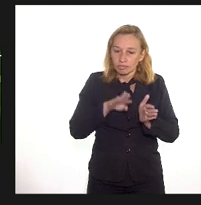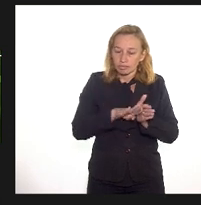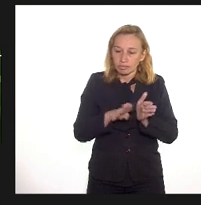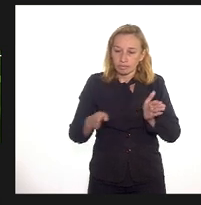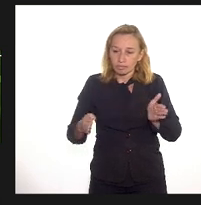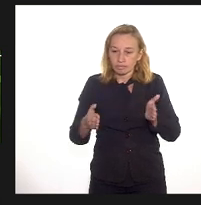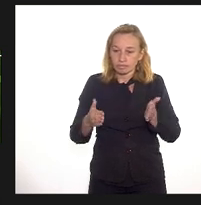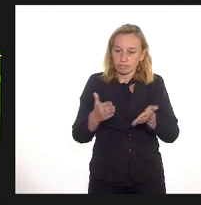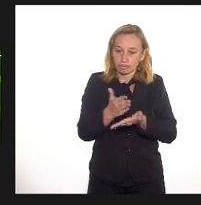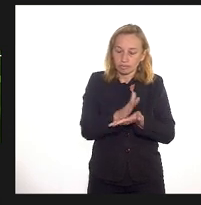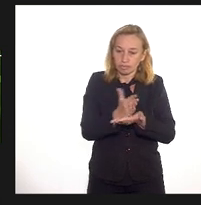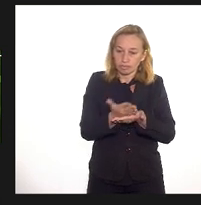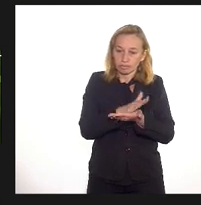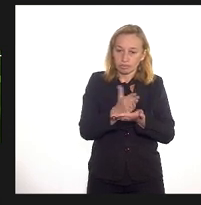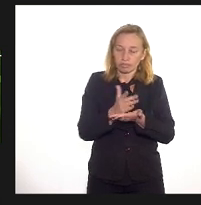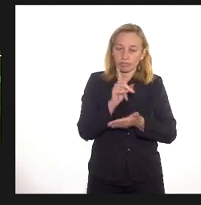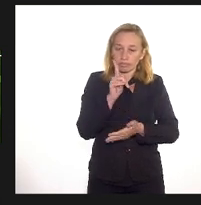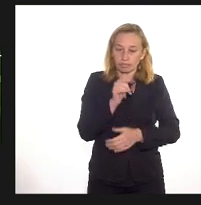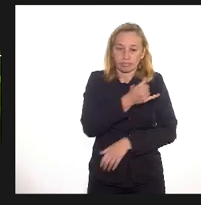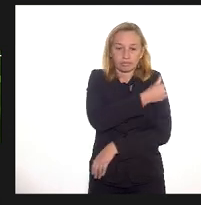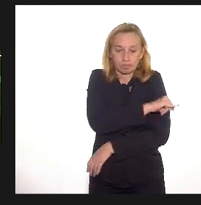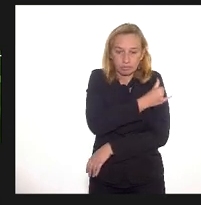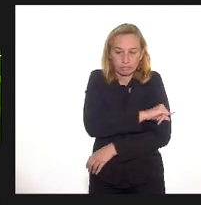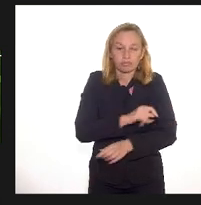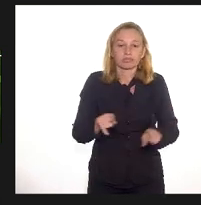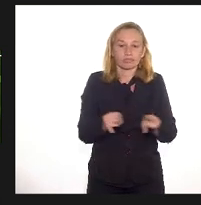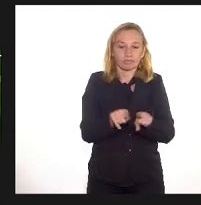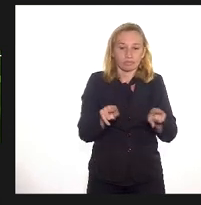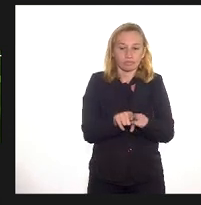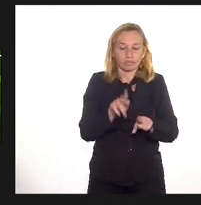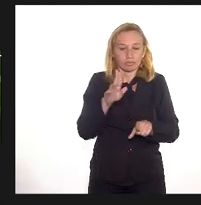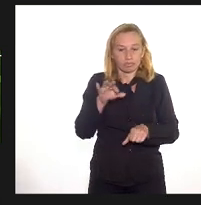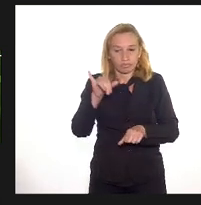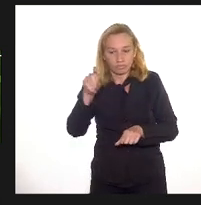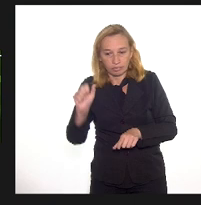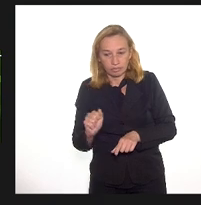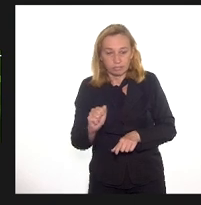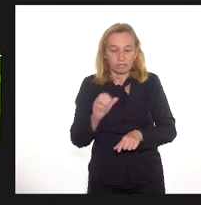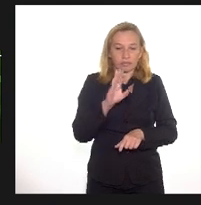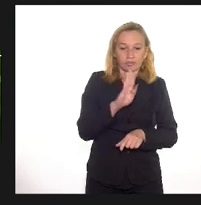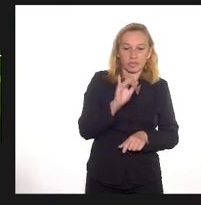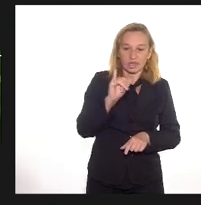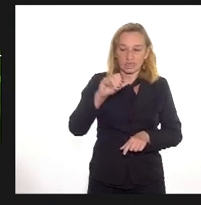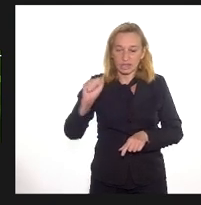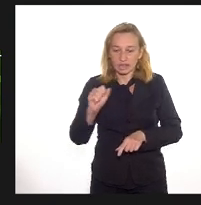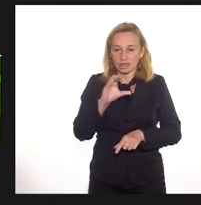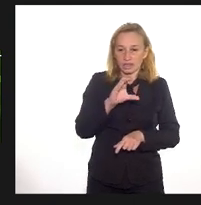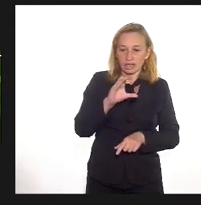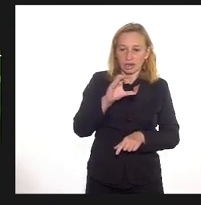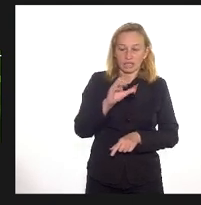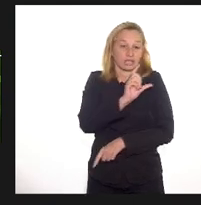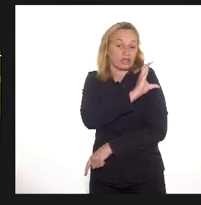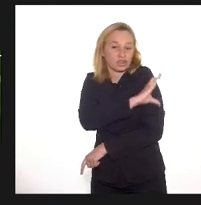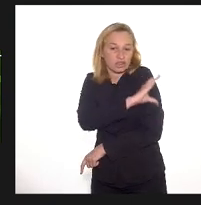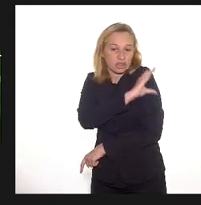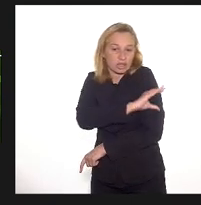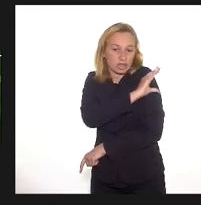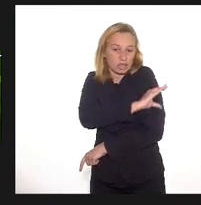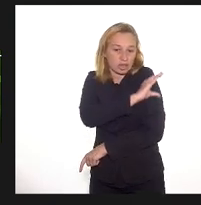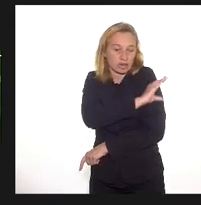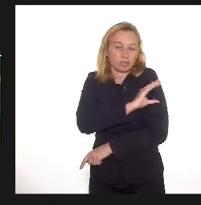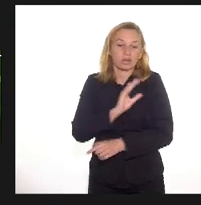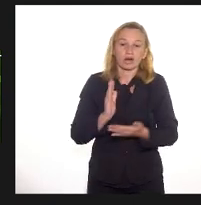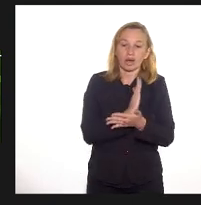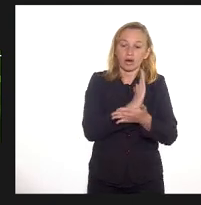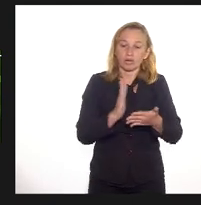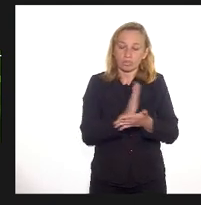Janeiro. Temos a unidade de negócio Bacia de Campos, que também atua especificamente em relação a alguns